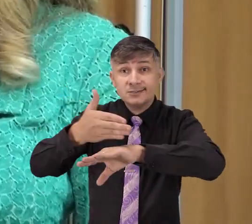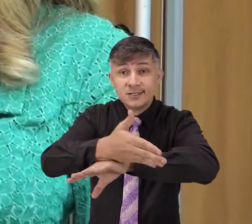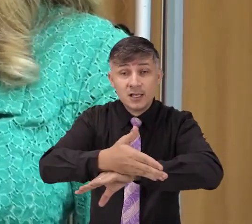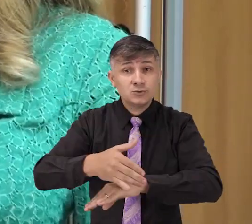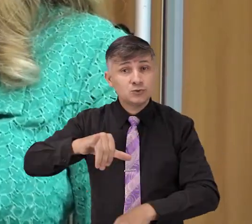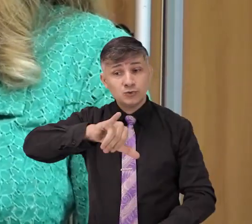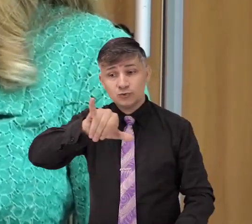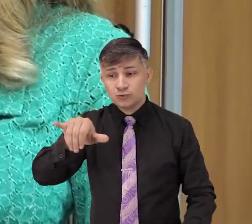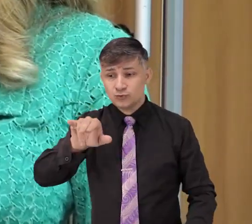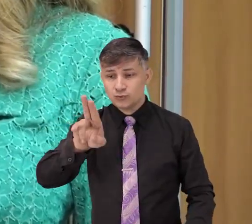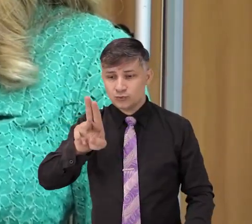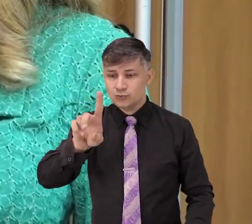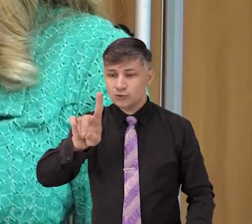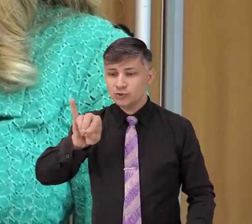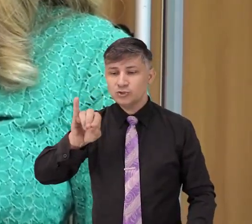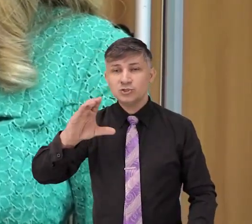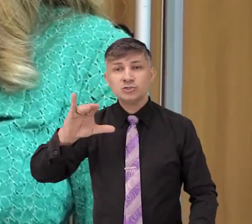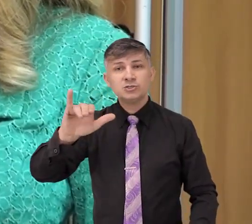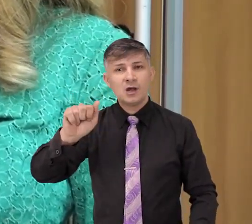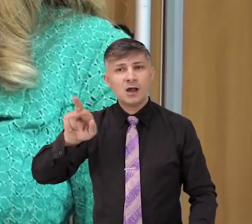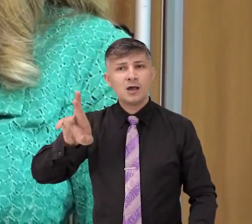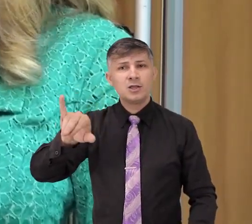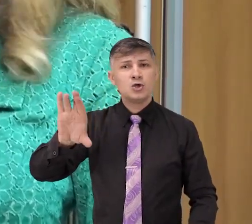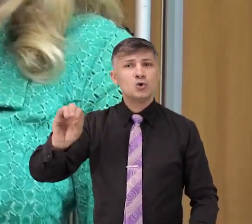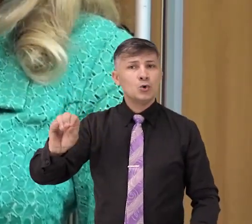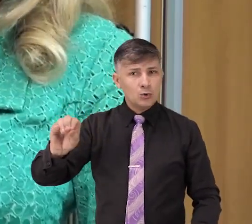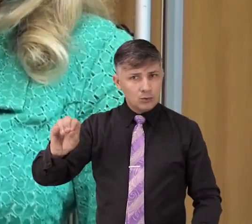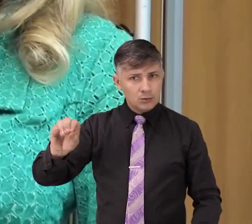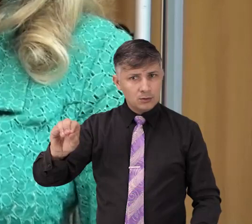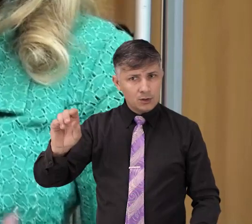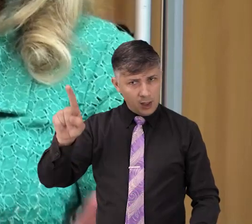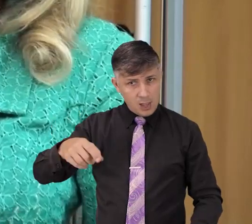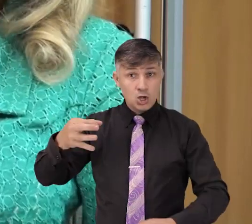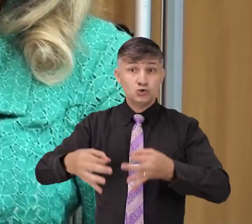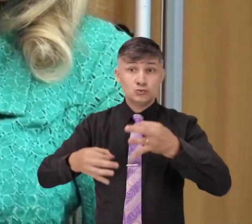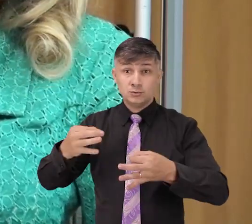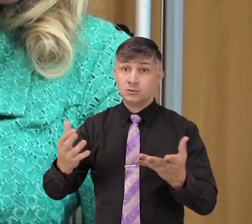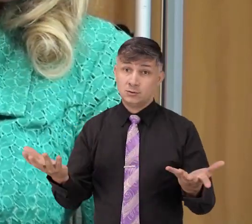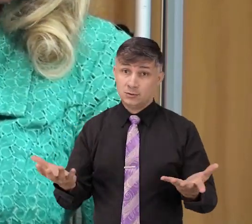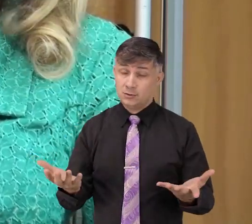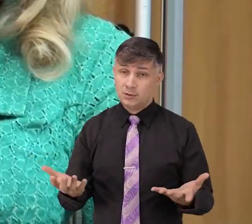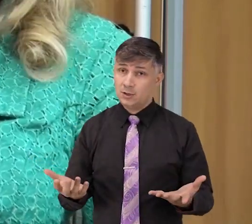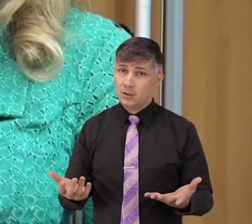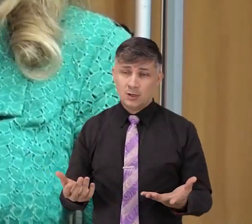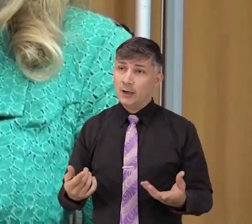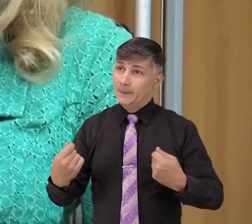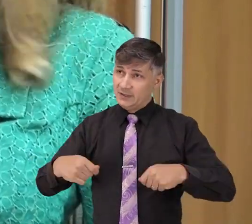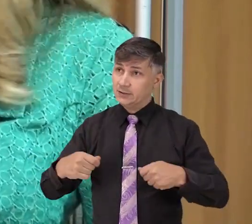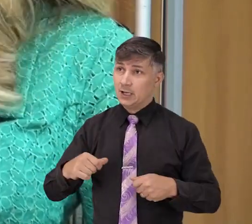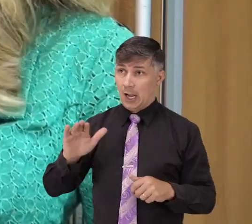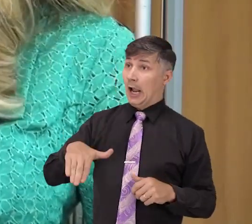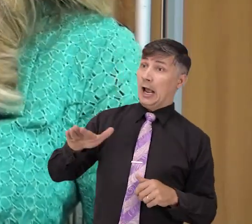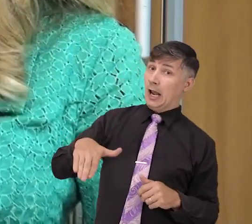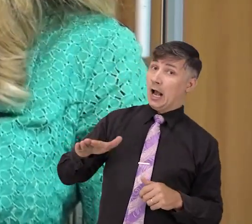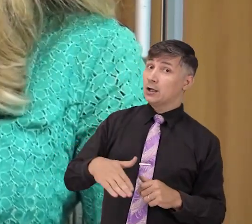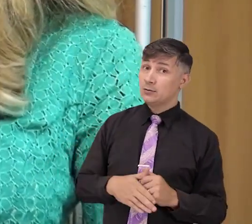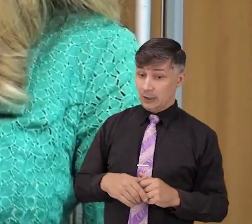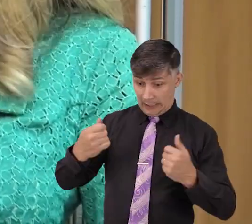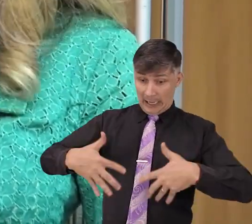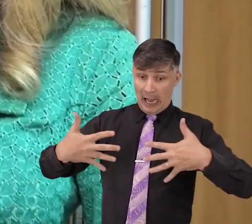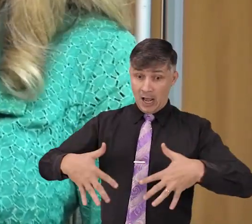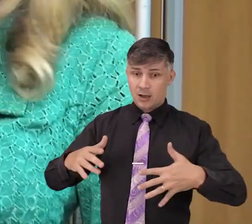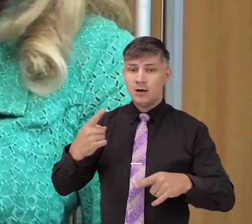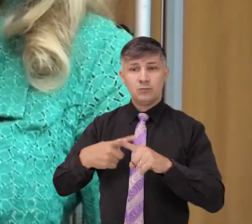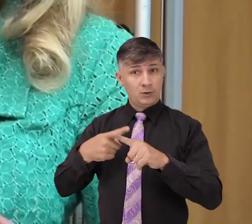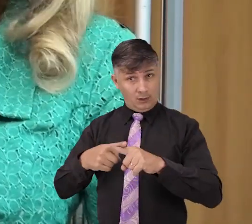ao judiciário, principalmente de acesso ao judiciário trabalhista. Né? Então, uma justiça que não pode ser onerosa, né?